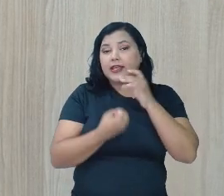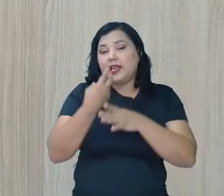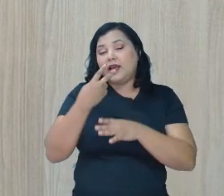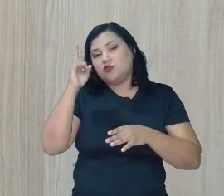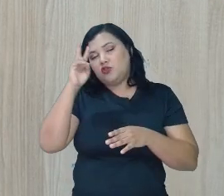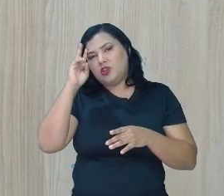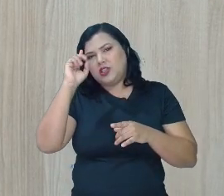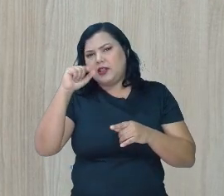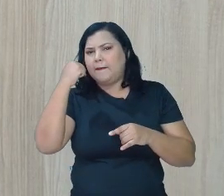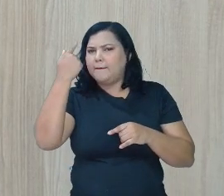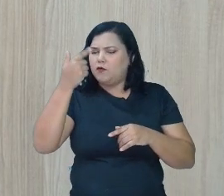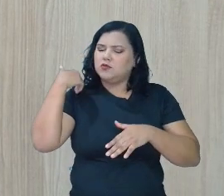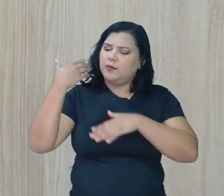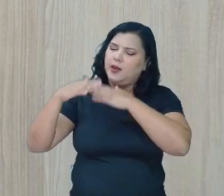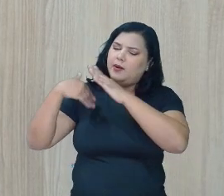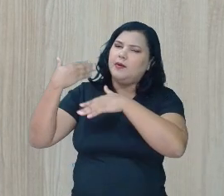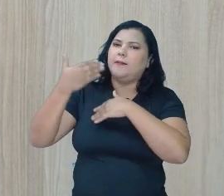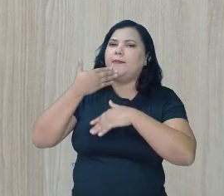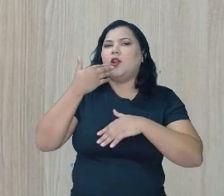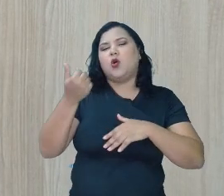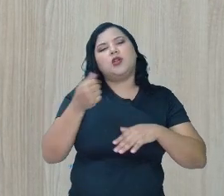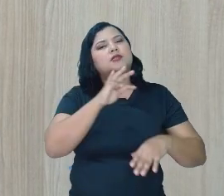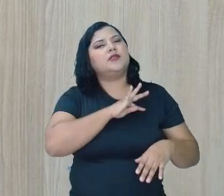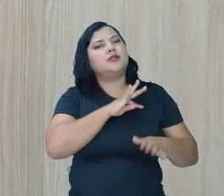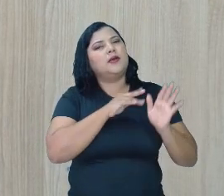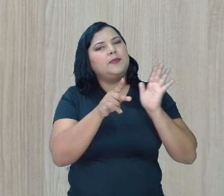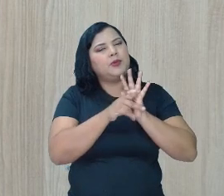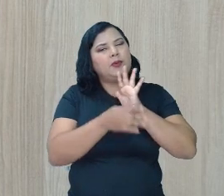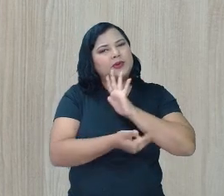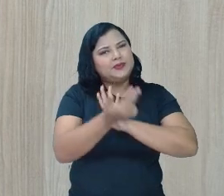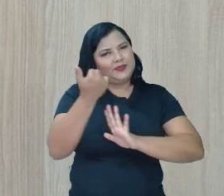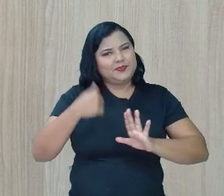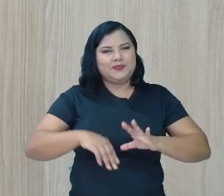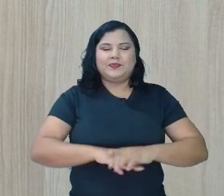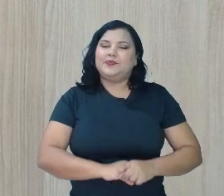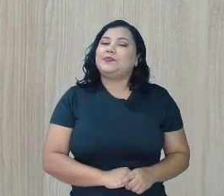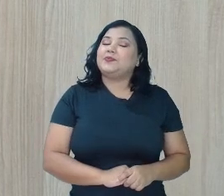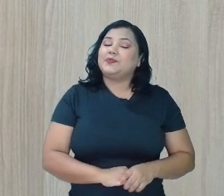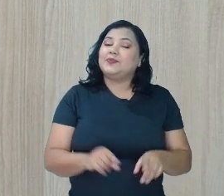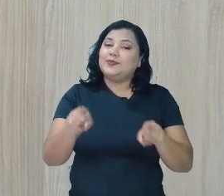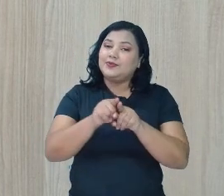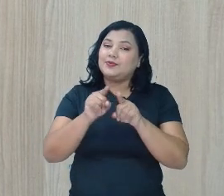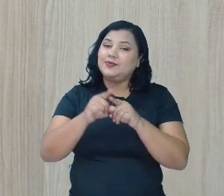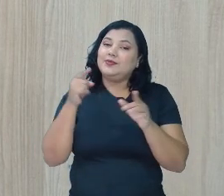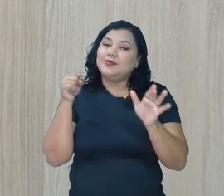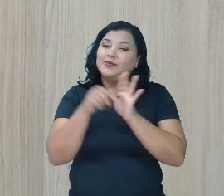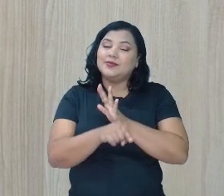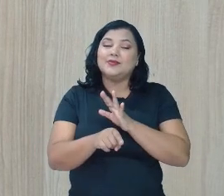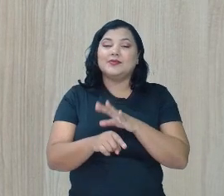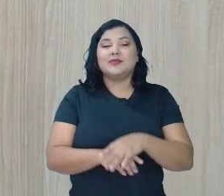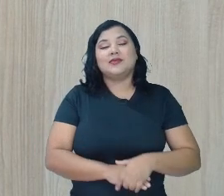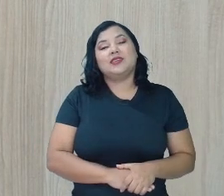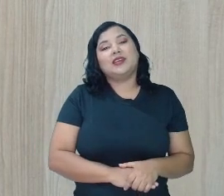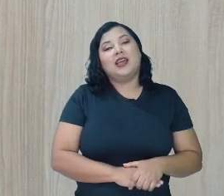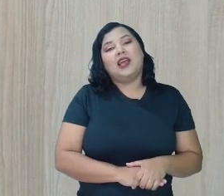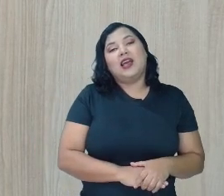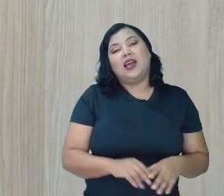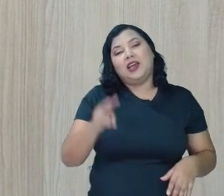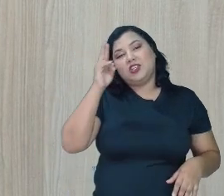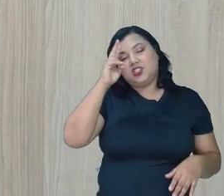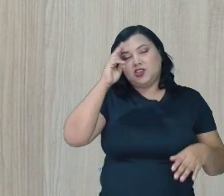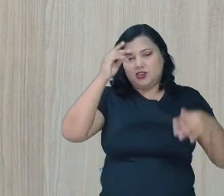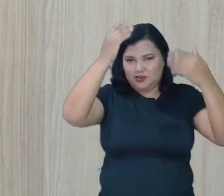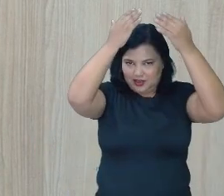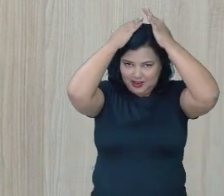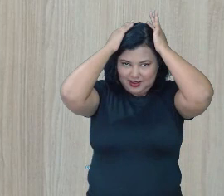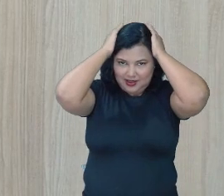tempo, ir aprimorando as suas técnicas de desenho. Eu perguntei também a história do cabelo